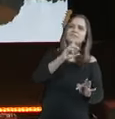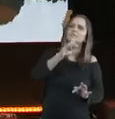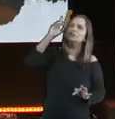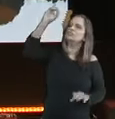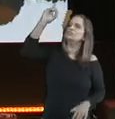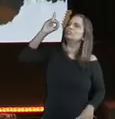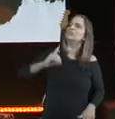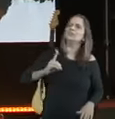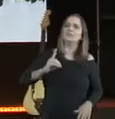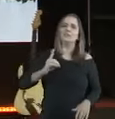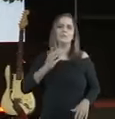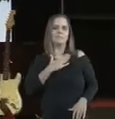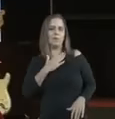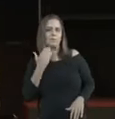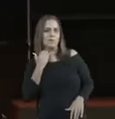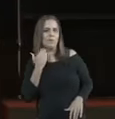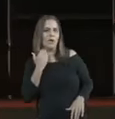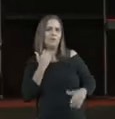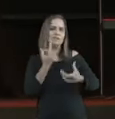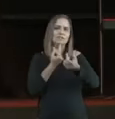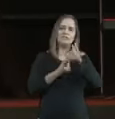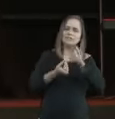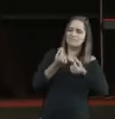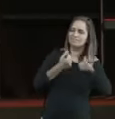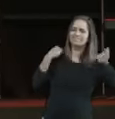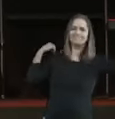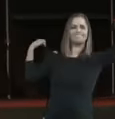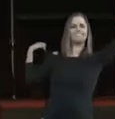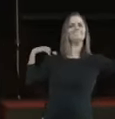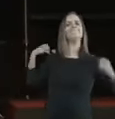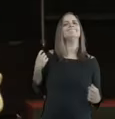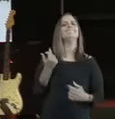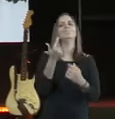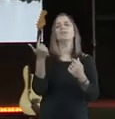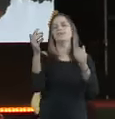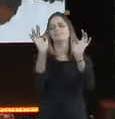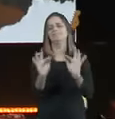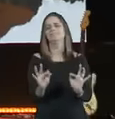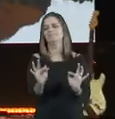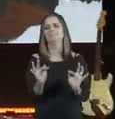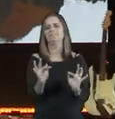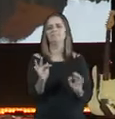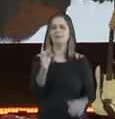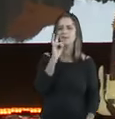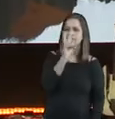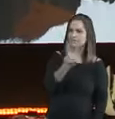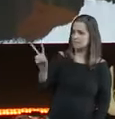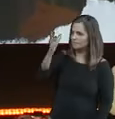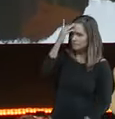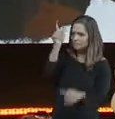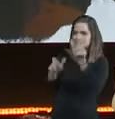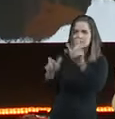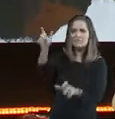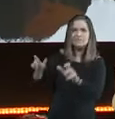dos lucros. Não, eu entendi que eu não ia ser feliz. Eu comecei a ter inveja de pastor. Eu comecei a entender que a coisa mais importante é ganhar